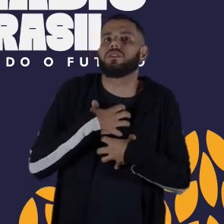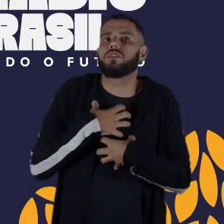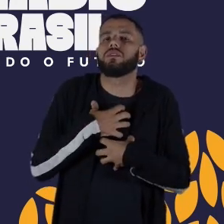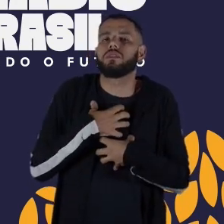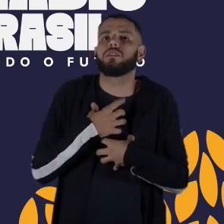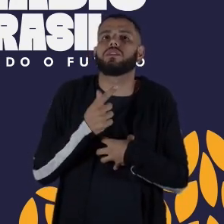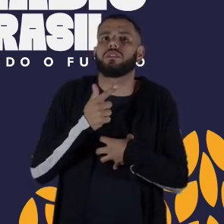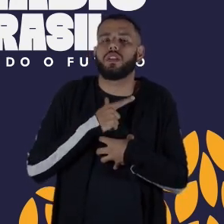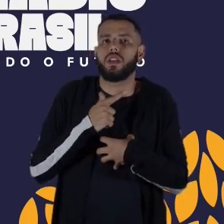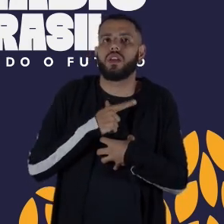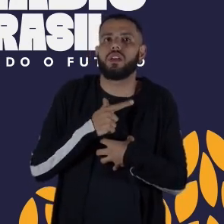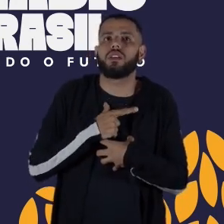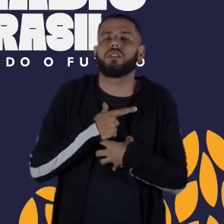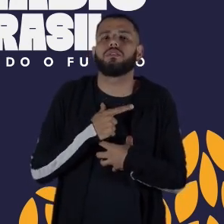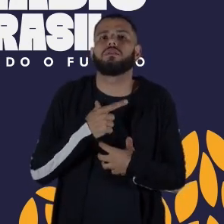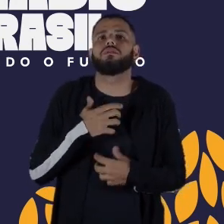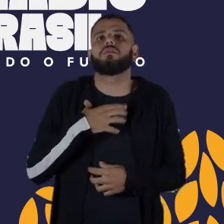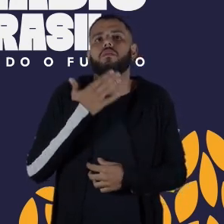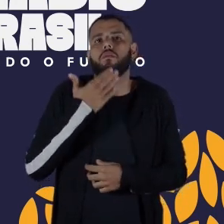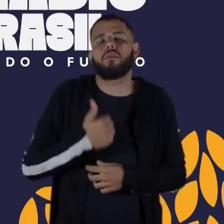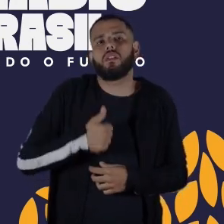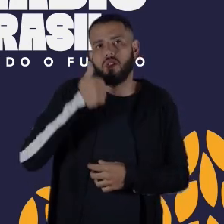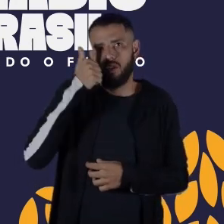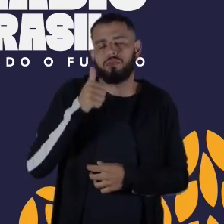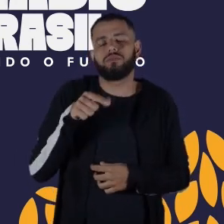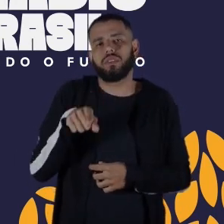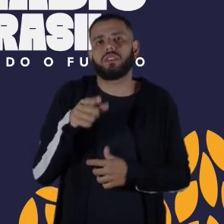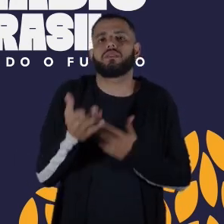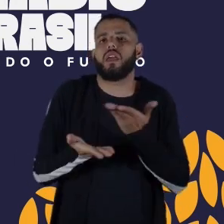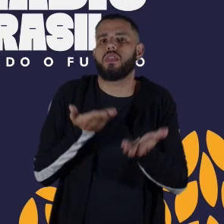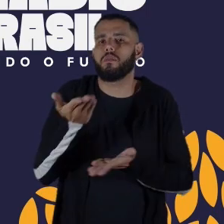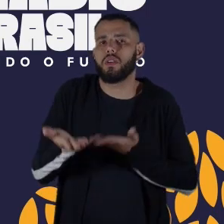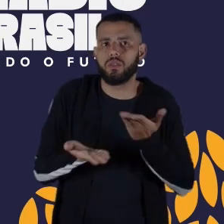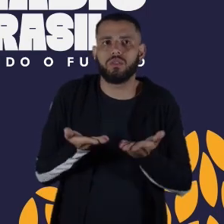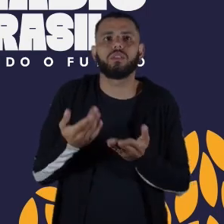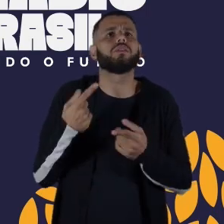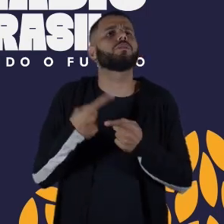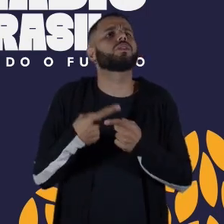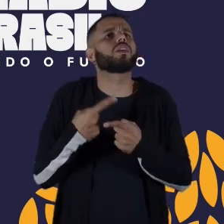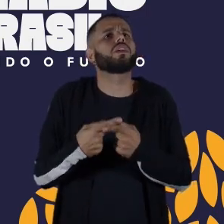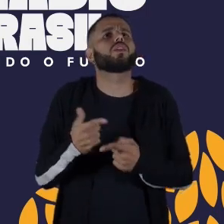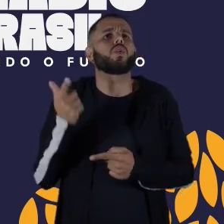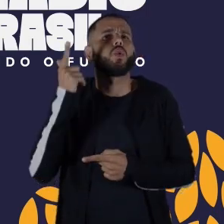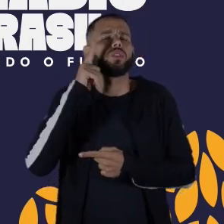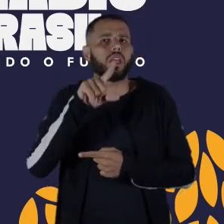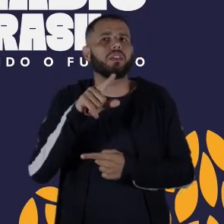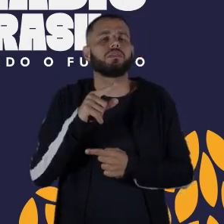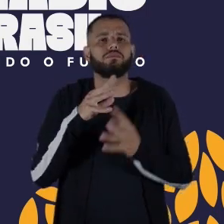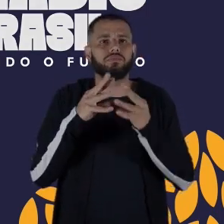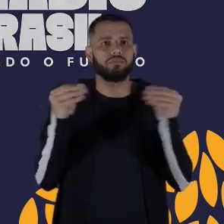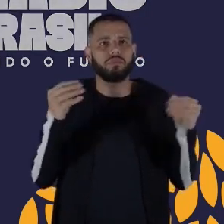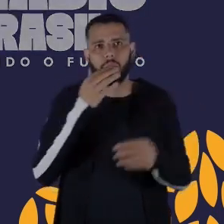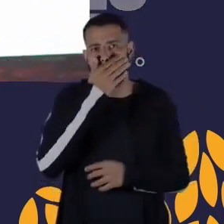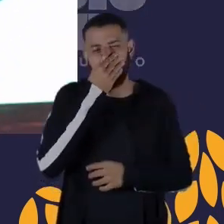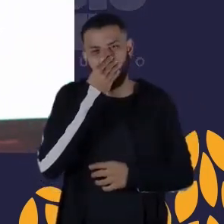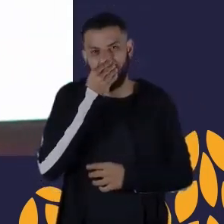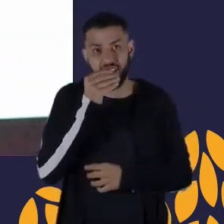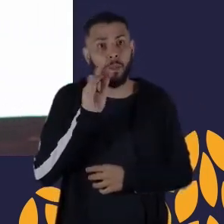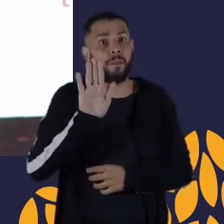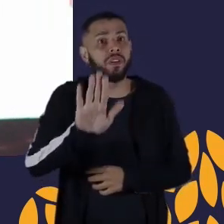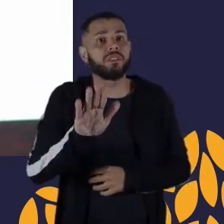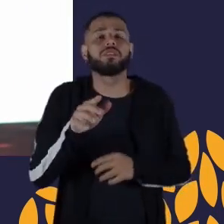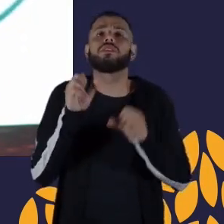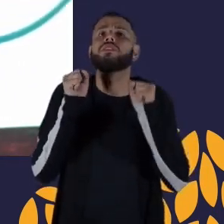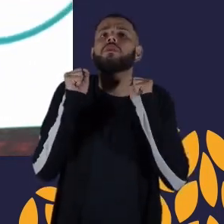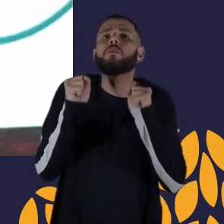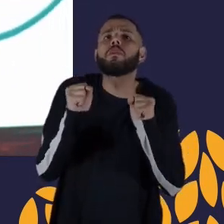mesmo se eles estão melhores, eles decidem interromper tratamento, porque não conseguem continuar. Mas você pode